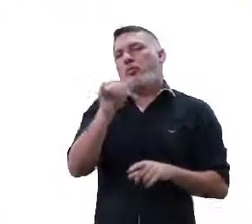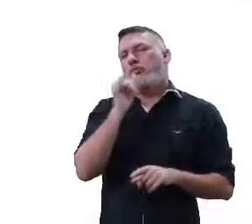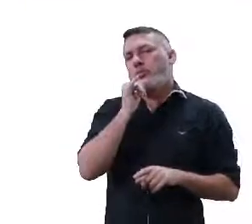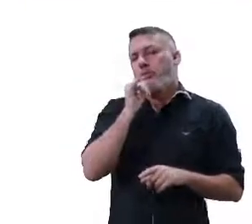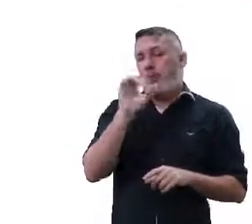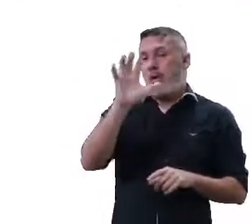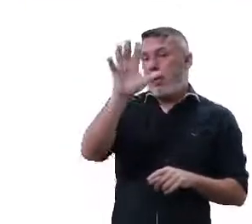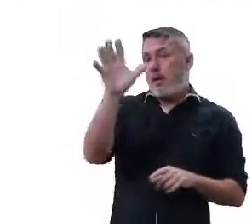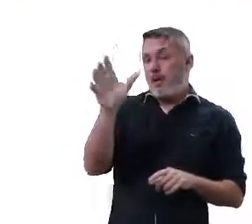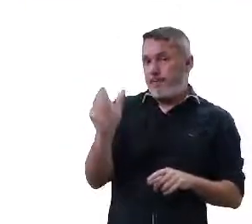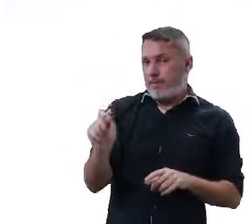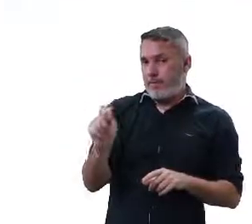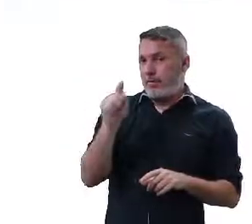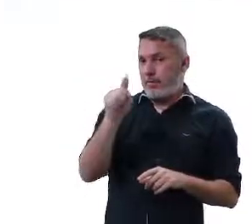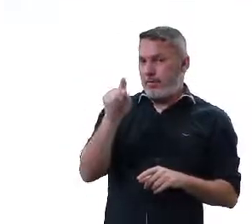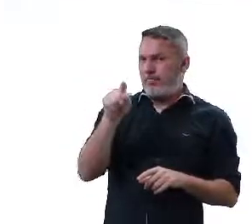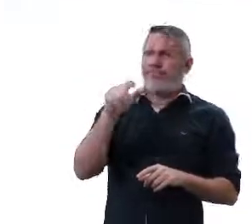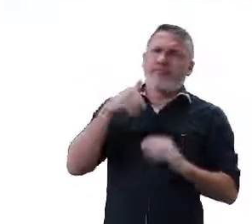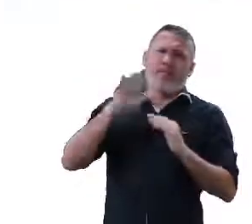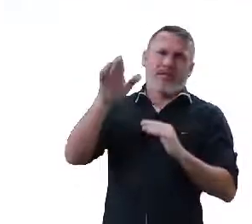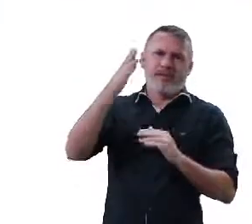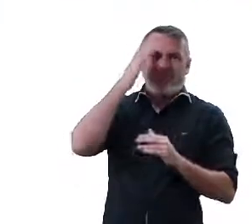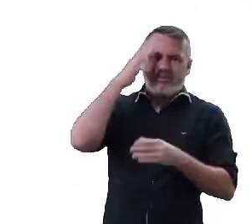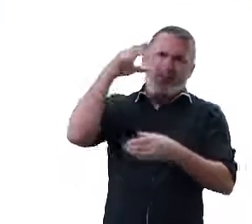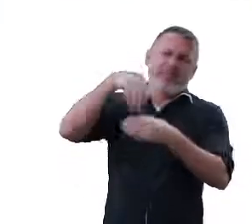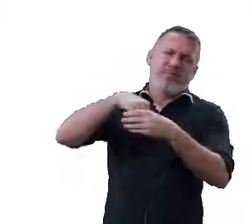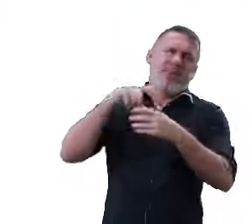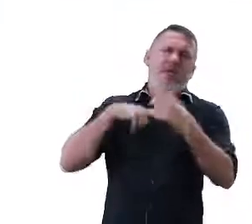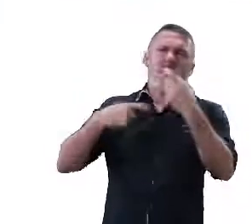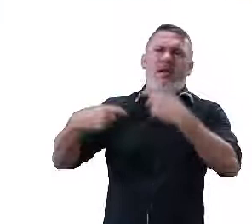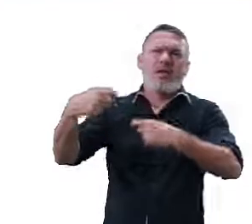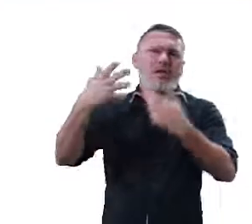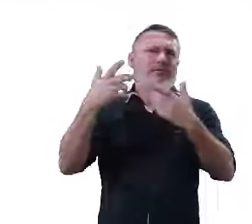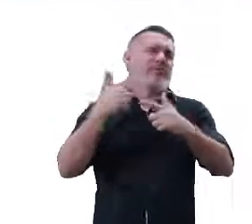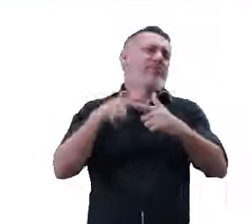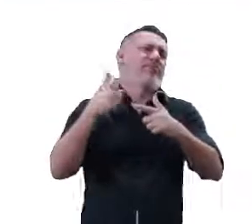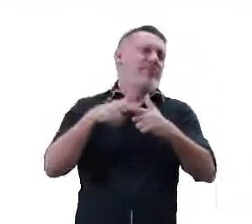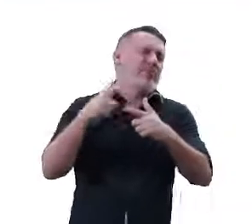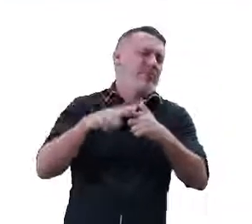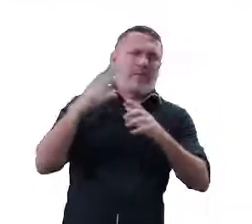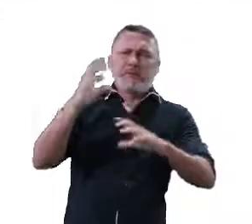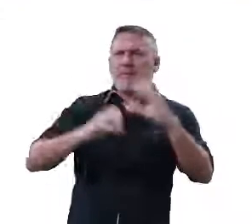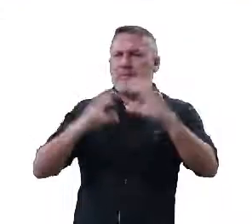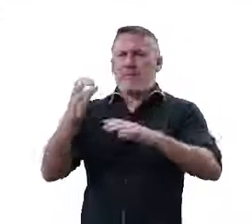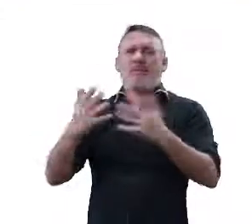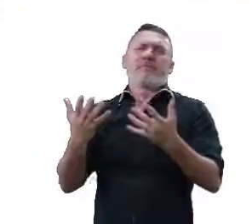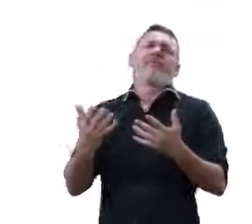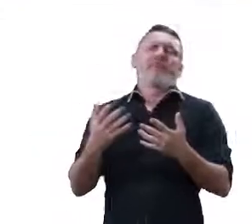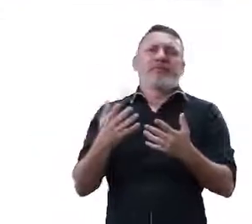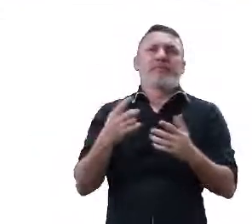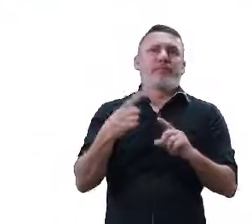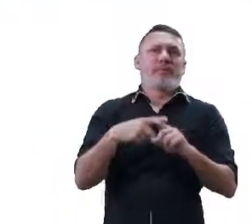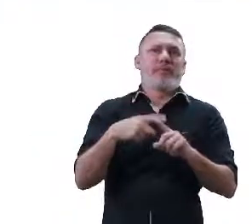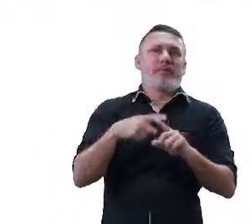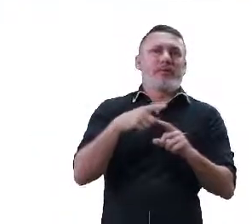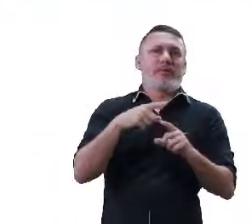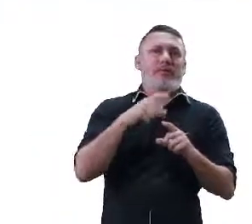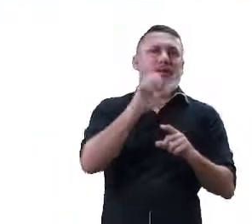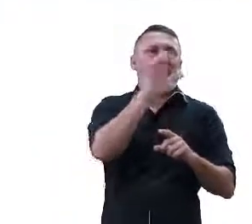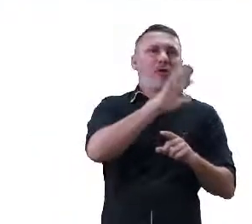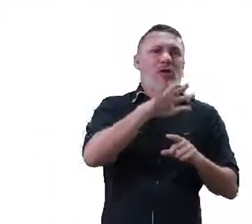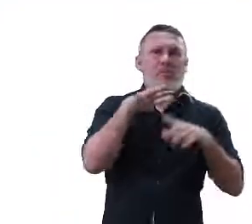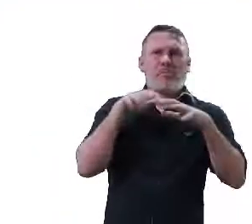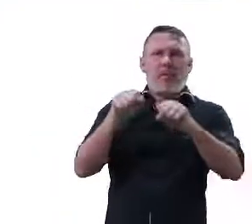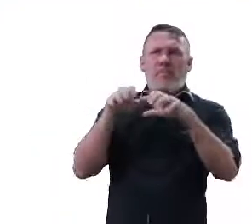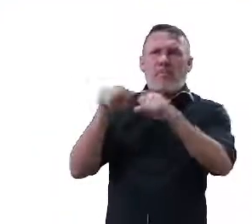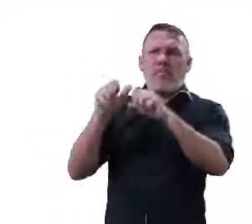é pleno, né, nesses conflitos, fruto, por exemplo, do processo de imperialismo do final do